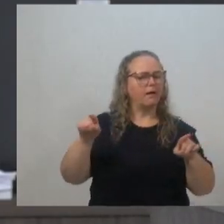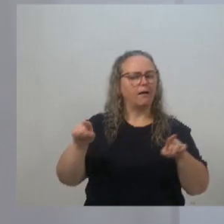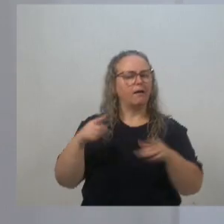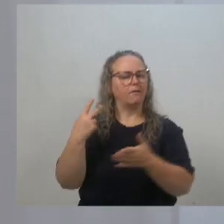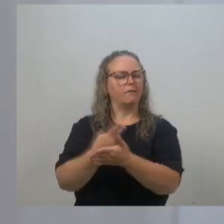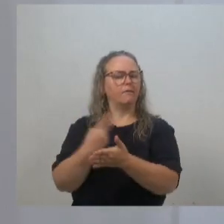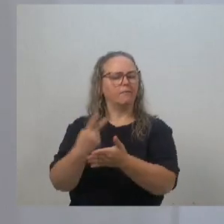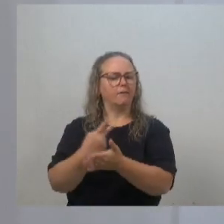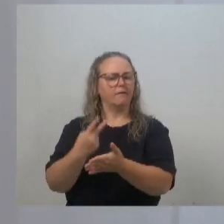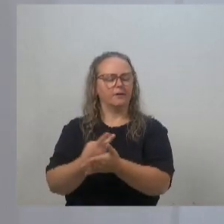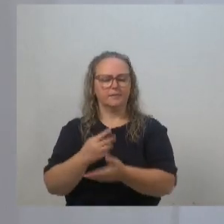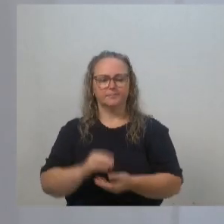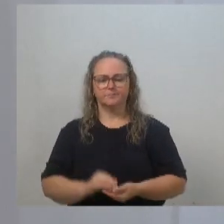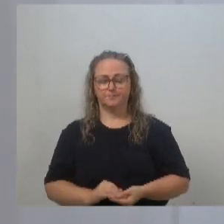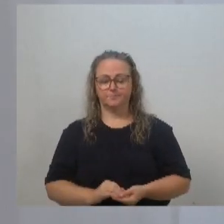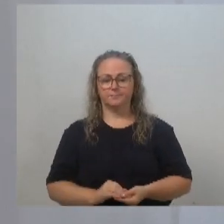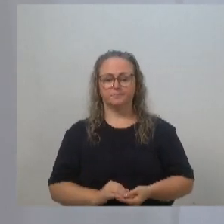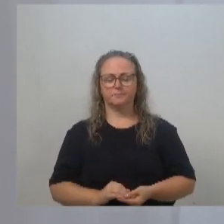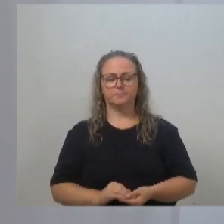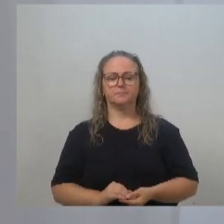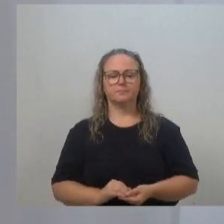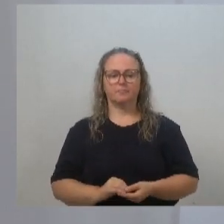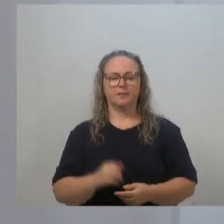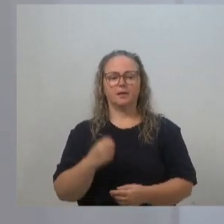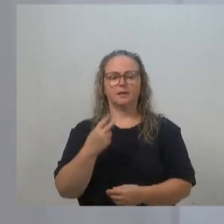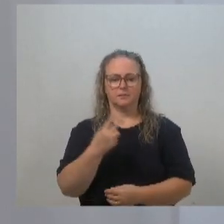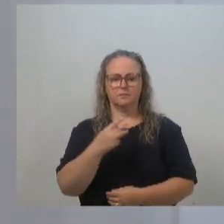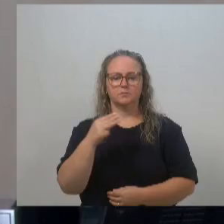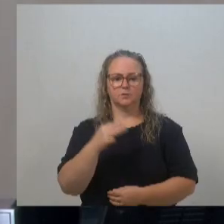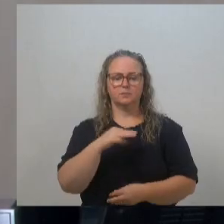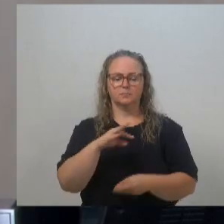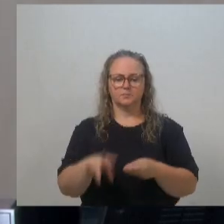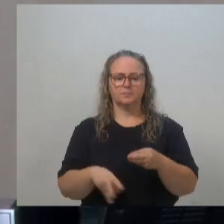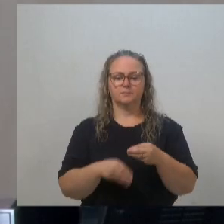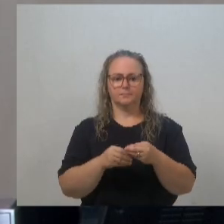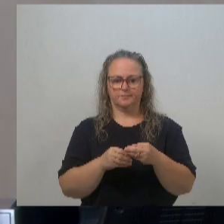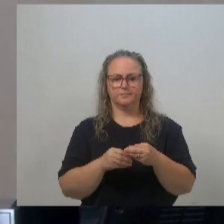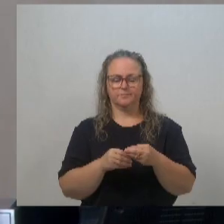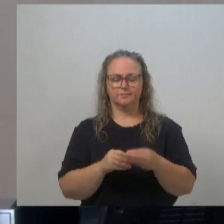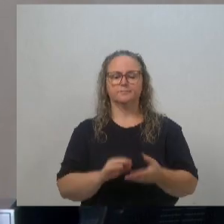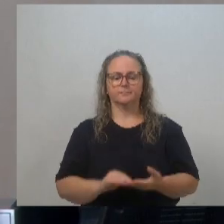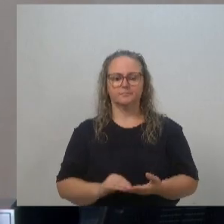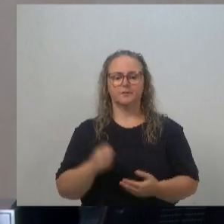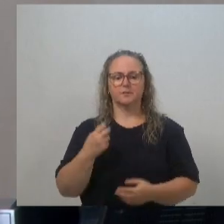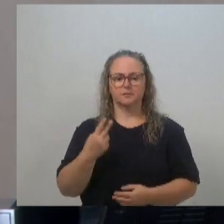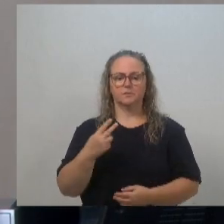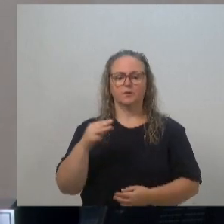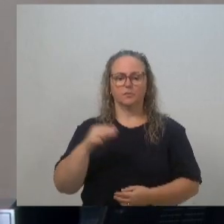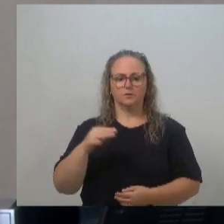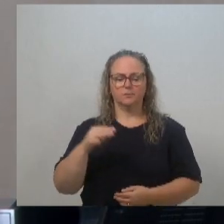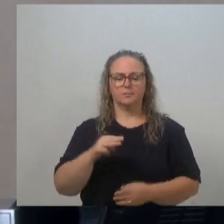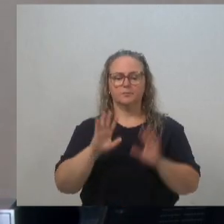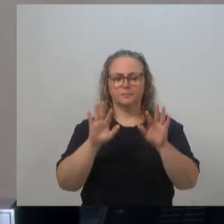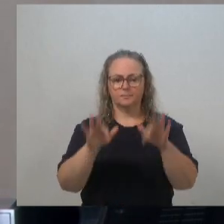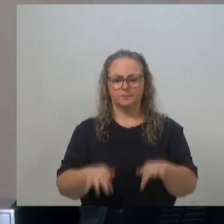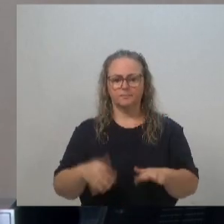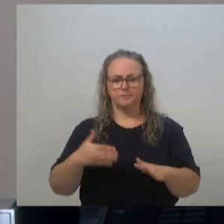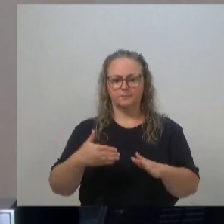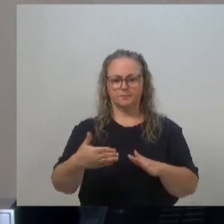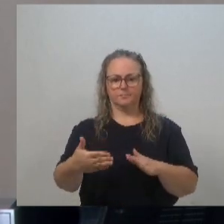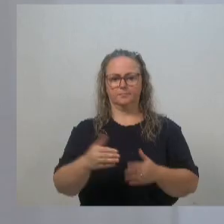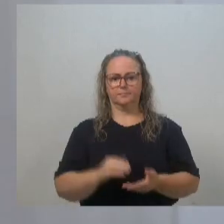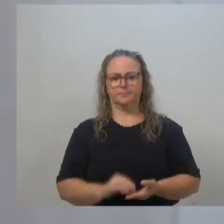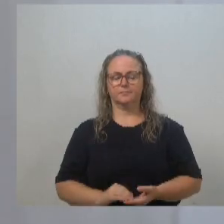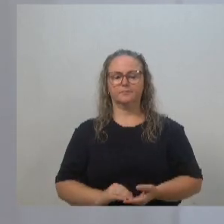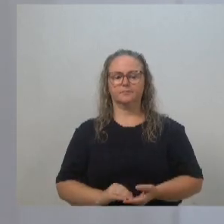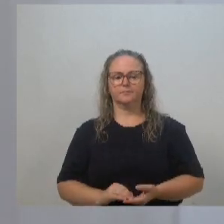Obrigado, vereador. Presidente, em decorrência dos dois apartes, 2 minutos para concluir. Concedo mais 2 minutos para finalizar o seu pensamento na tarde de hoje.